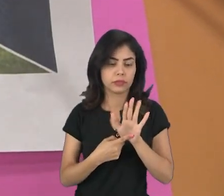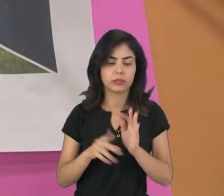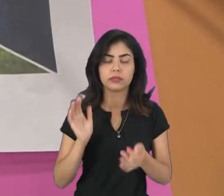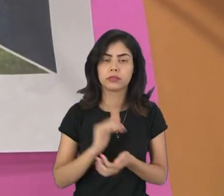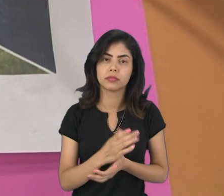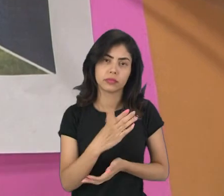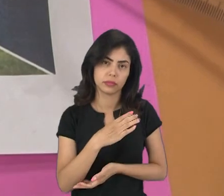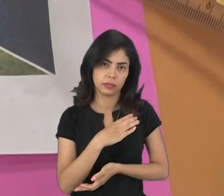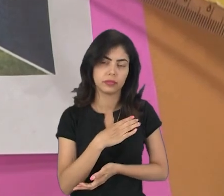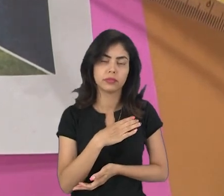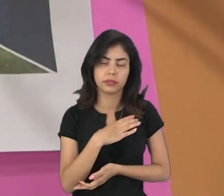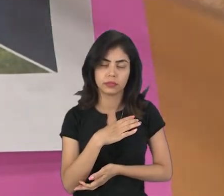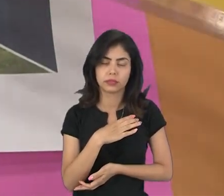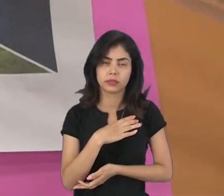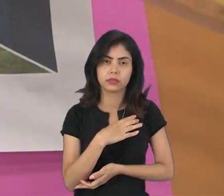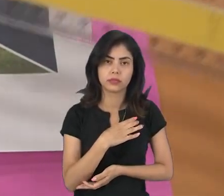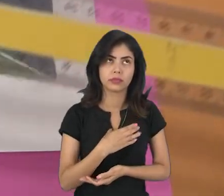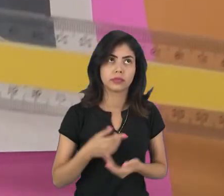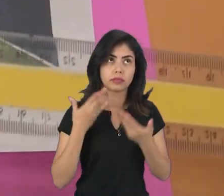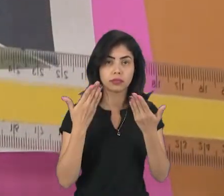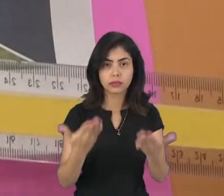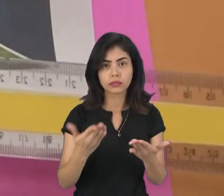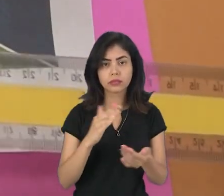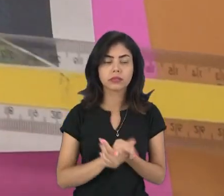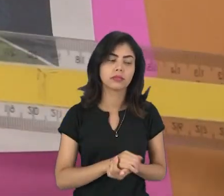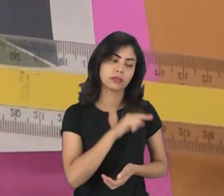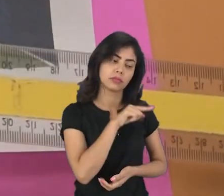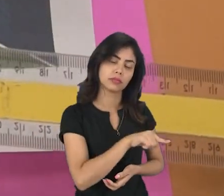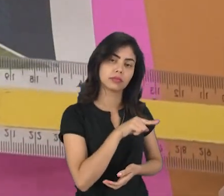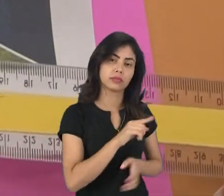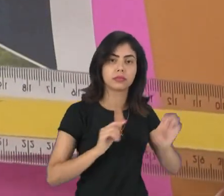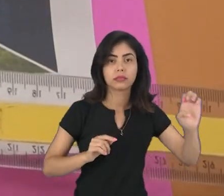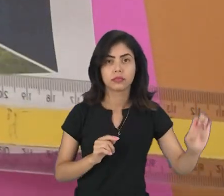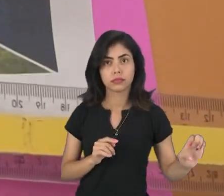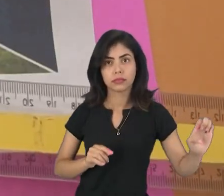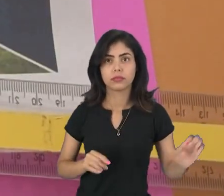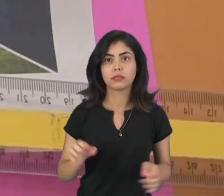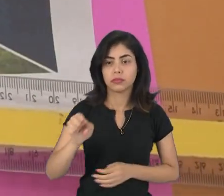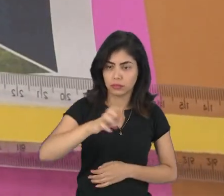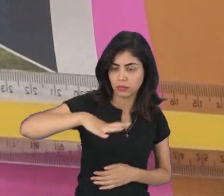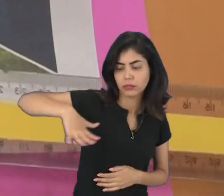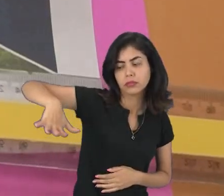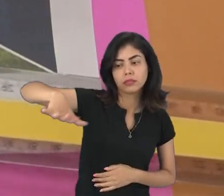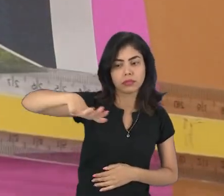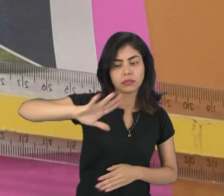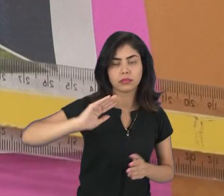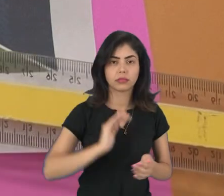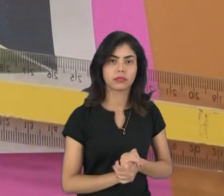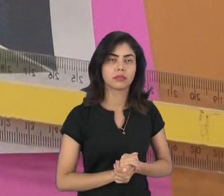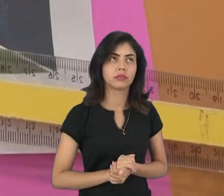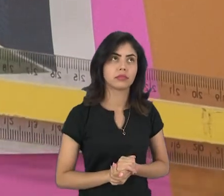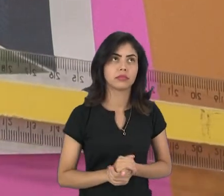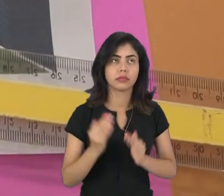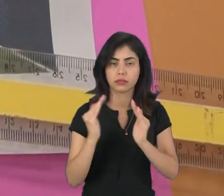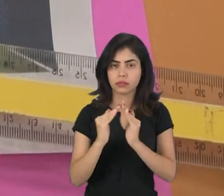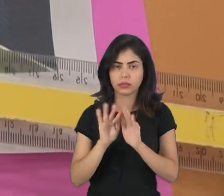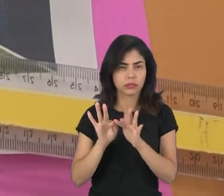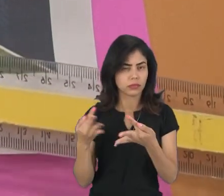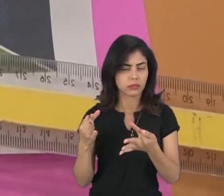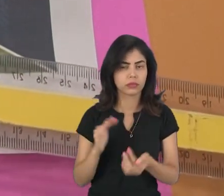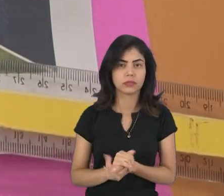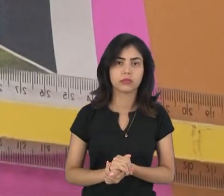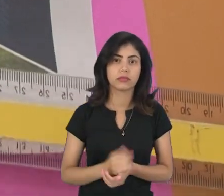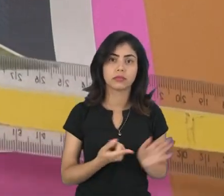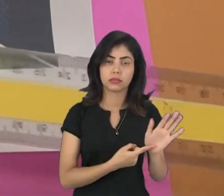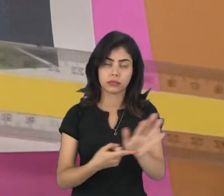a cidade e este lado, onde aparece o campo, a estrada e uma casinha bem simples,